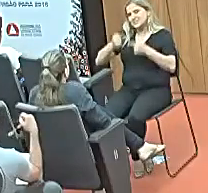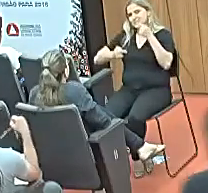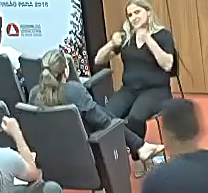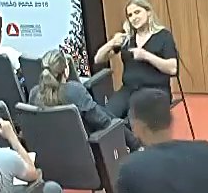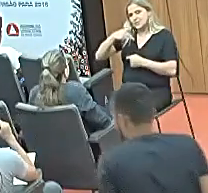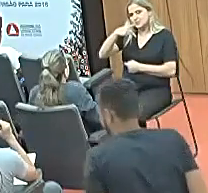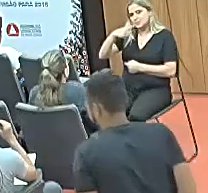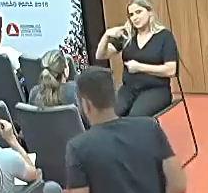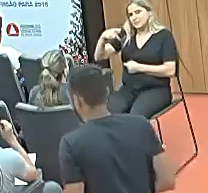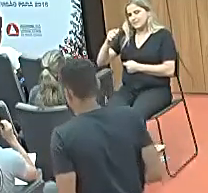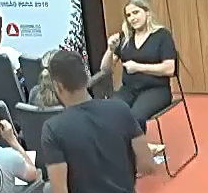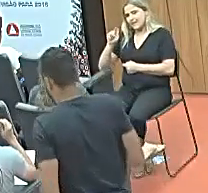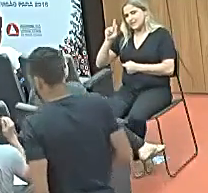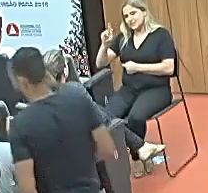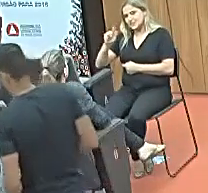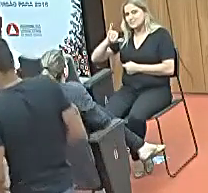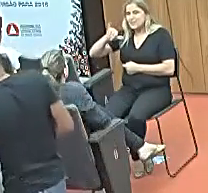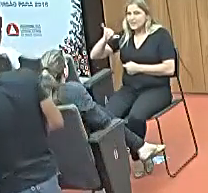oportuniza